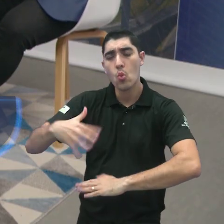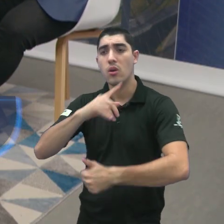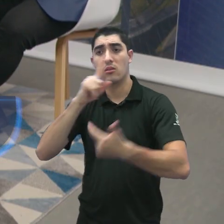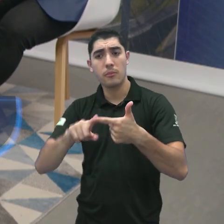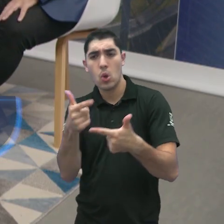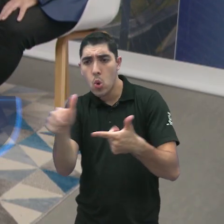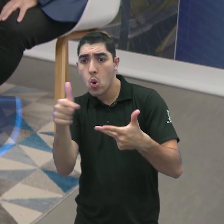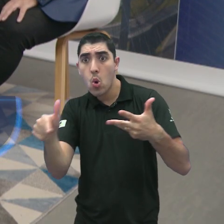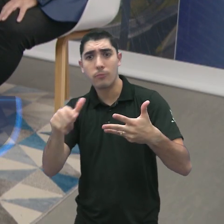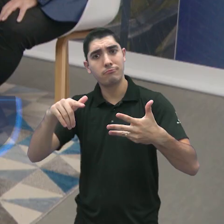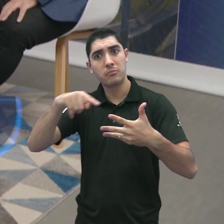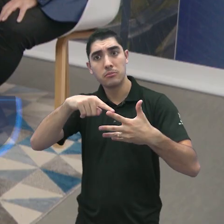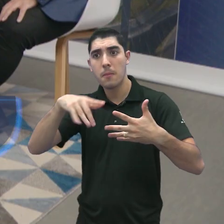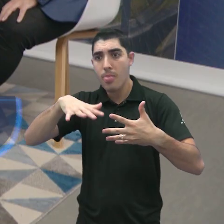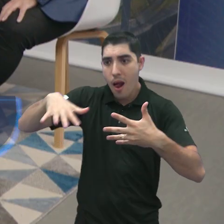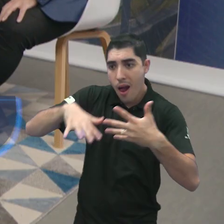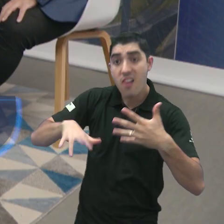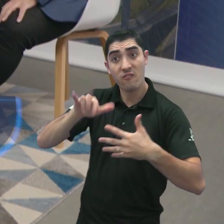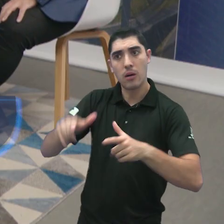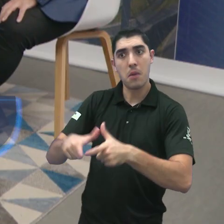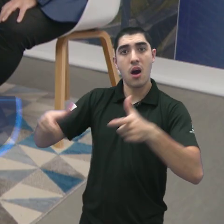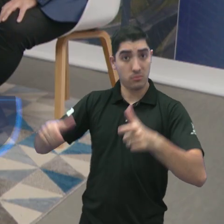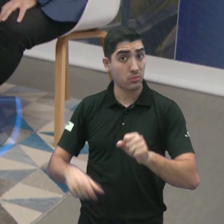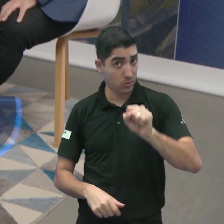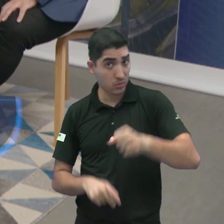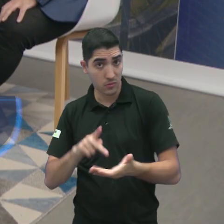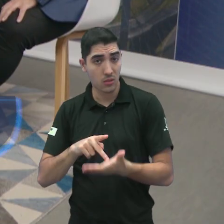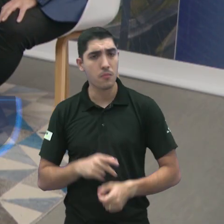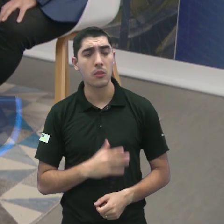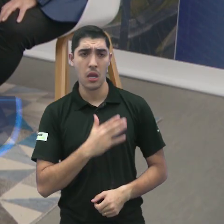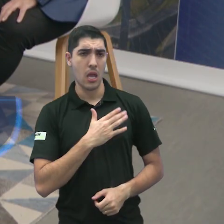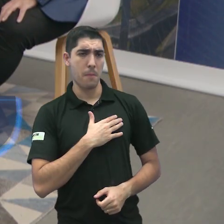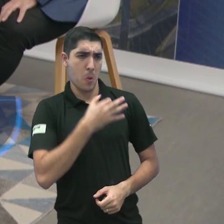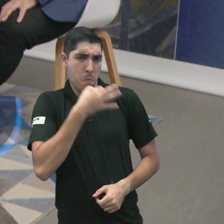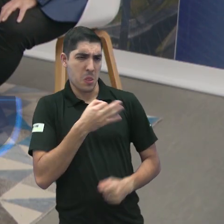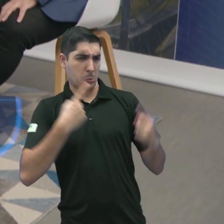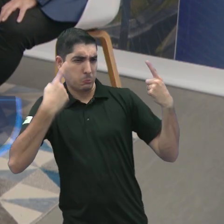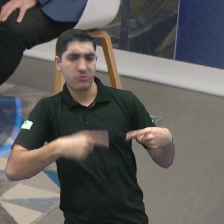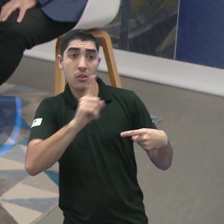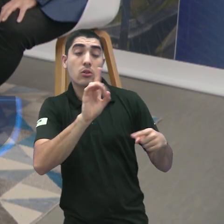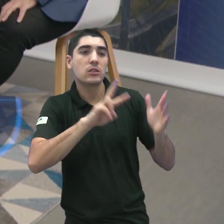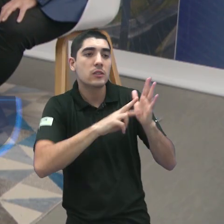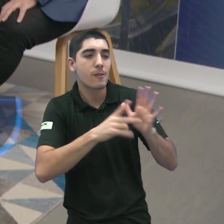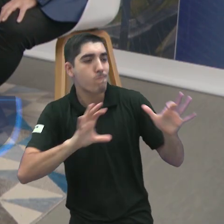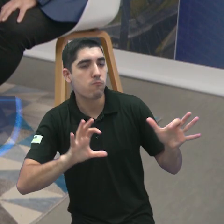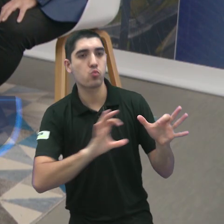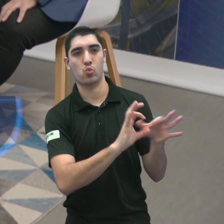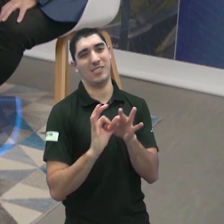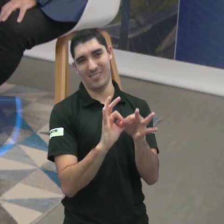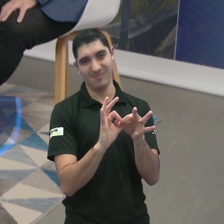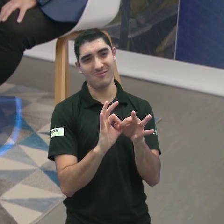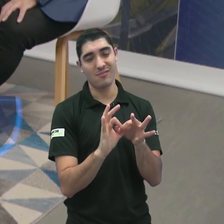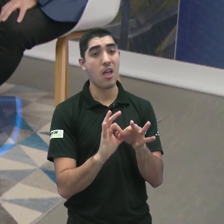setores aqui no município também, né, Gino? Sim, com certeza. E eu acredito que não há competição, né? E sim integração. Né? O transporte de